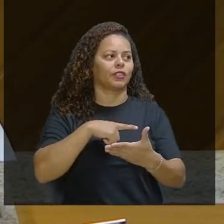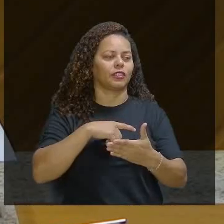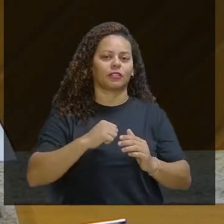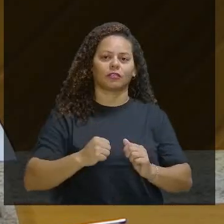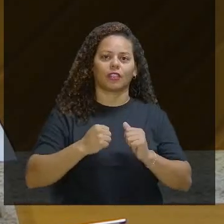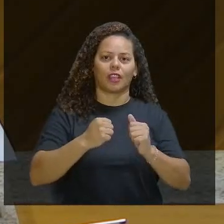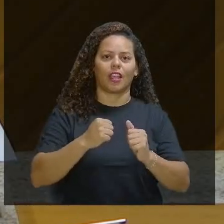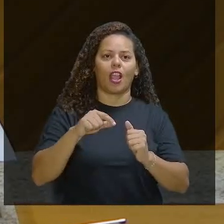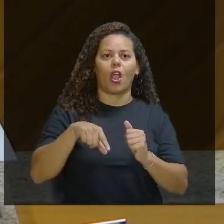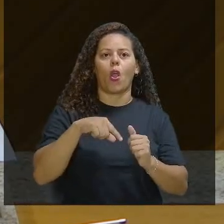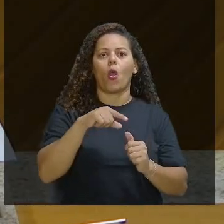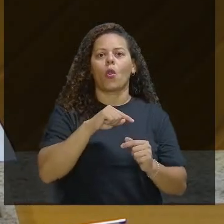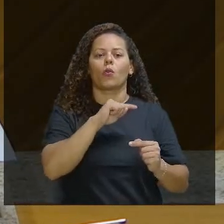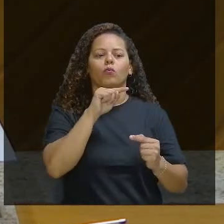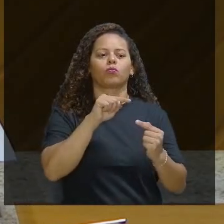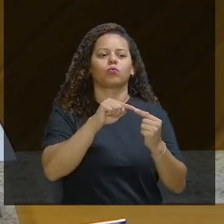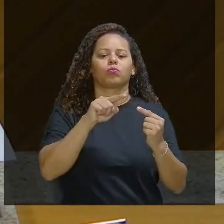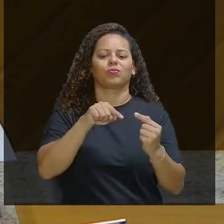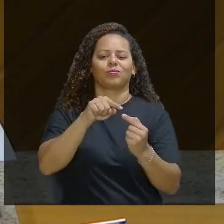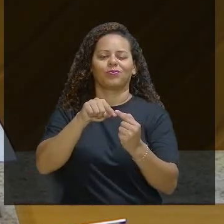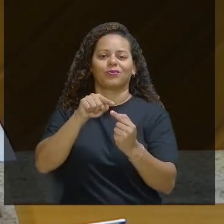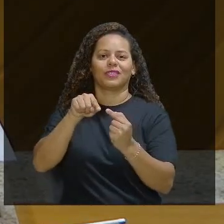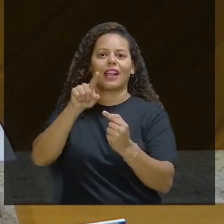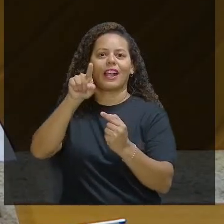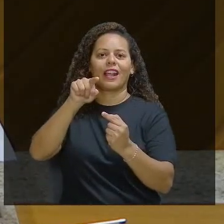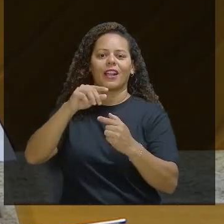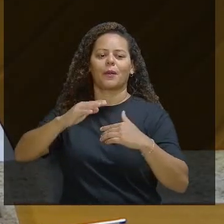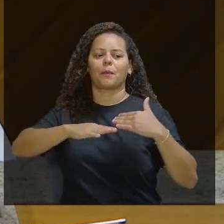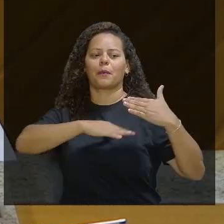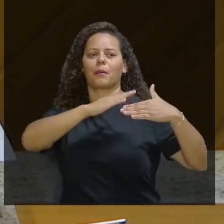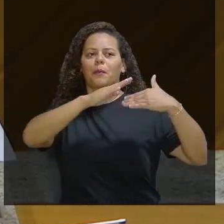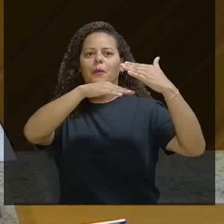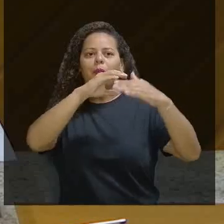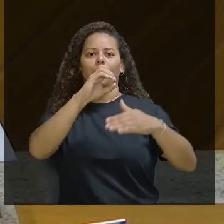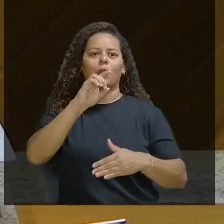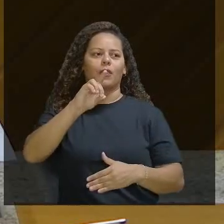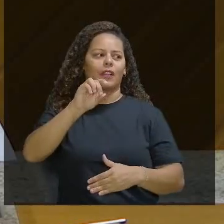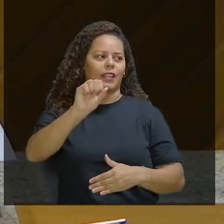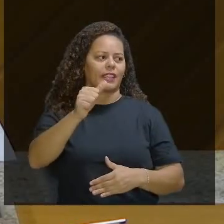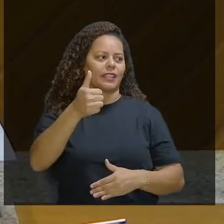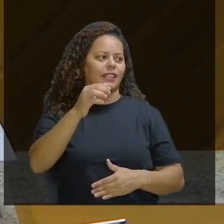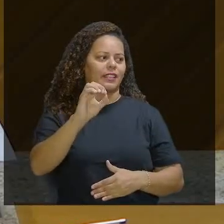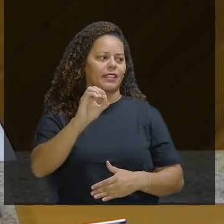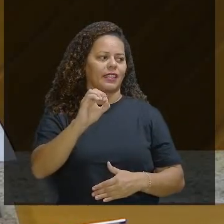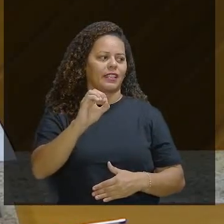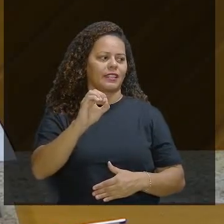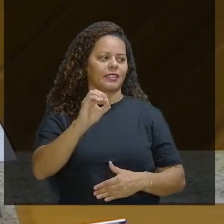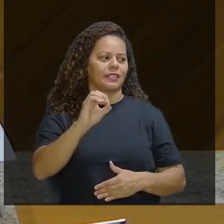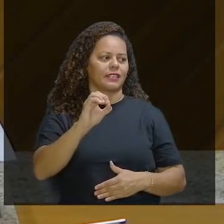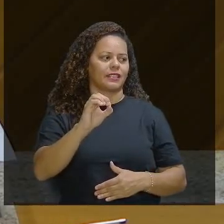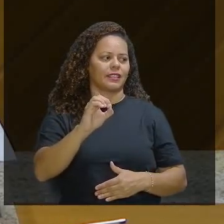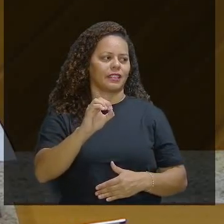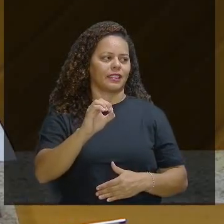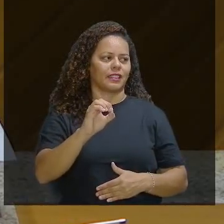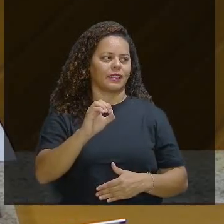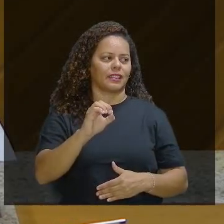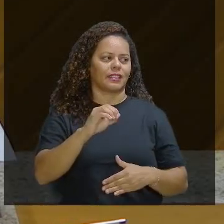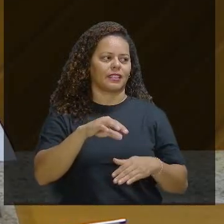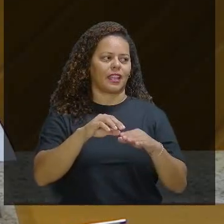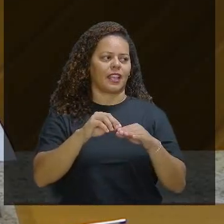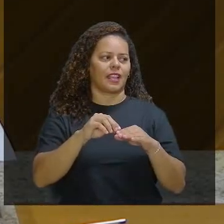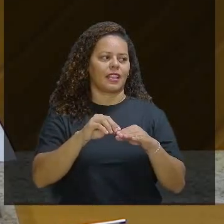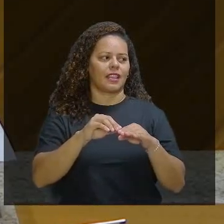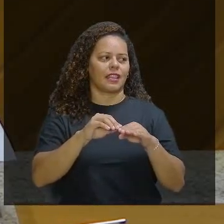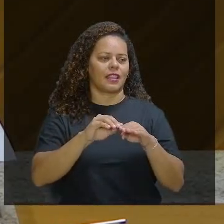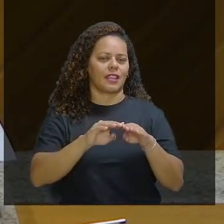do Amapá com os Objetivos de Desenvolvimento Sustentável, ODS 10, redução das desigualdades